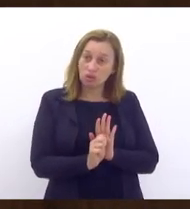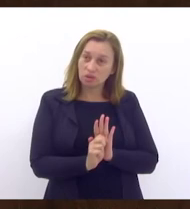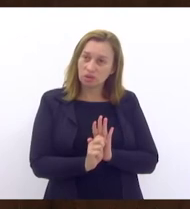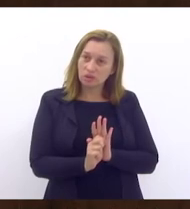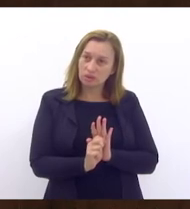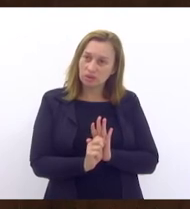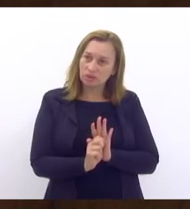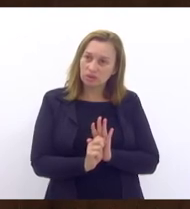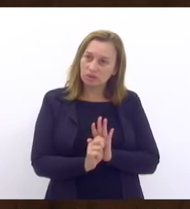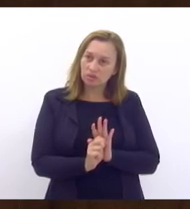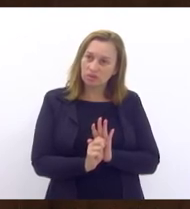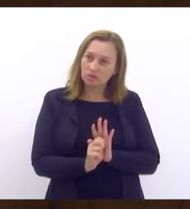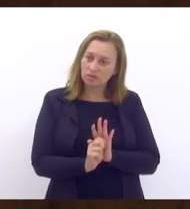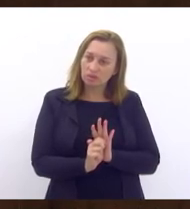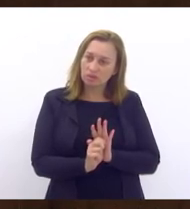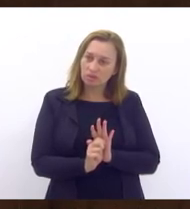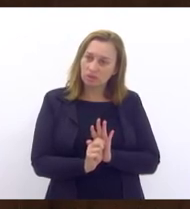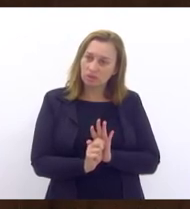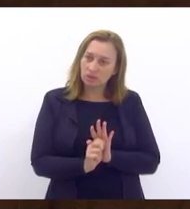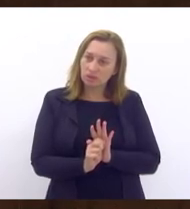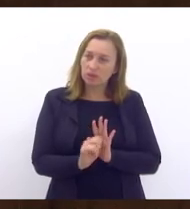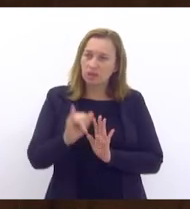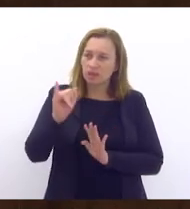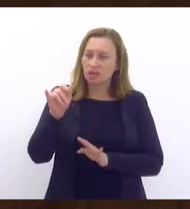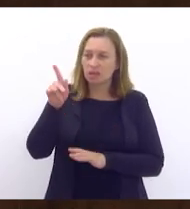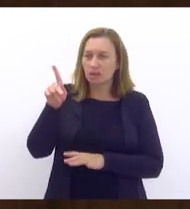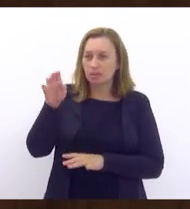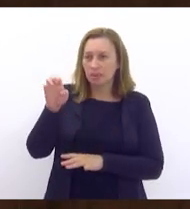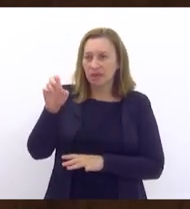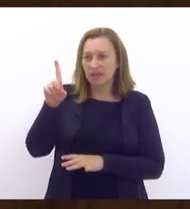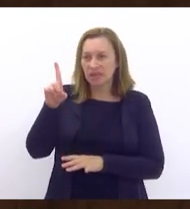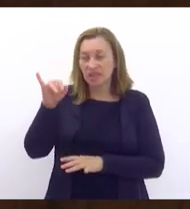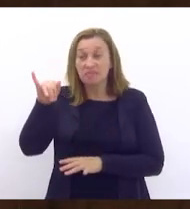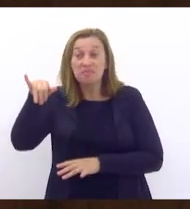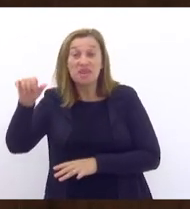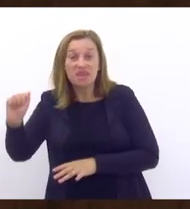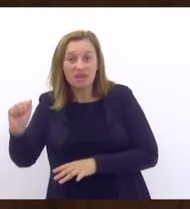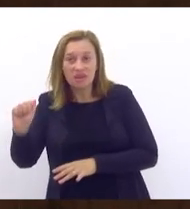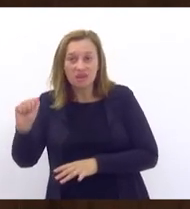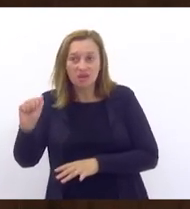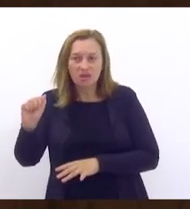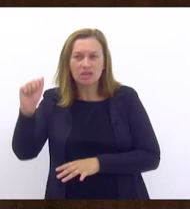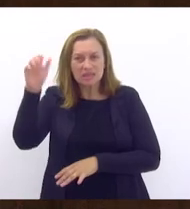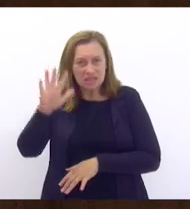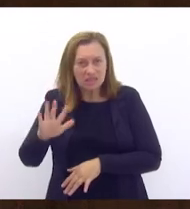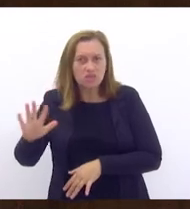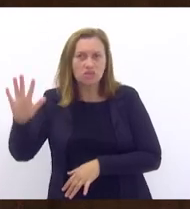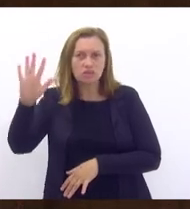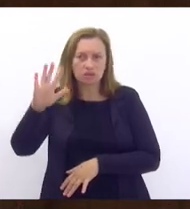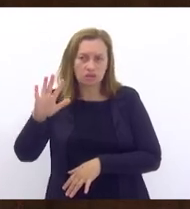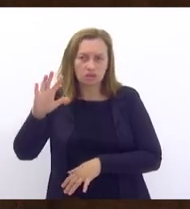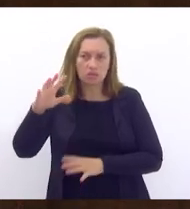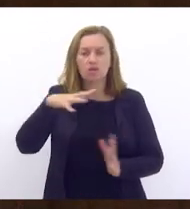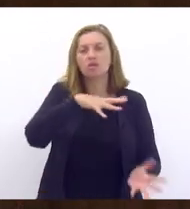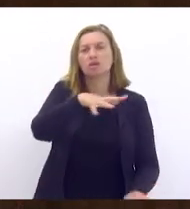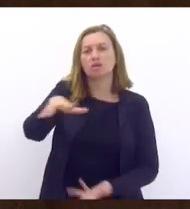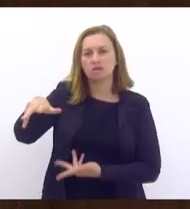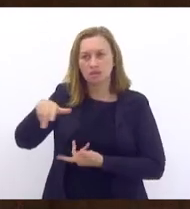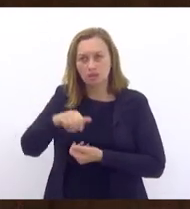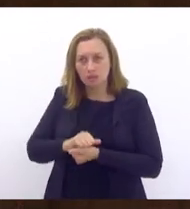são uma verdadeira epidemia, uma epidemia nacional e